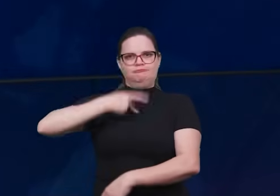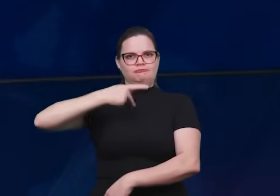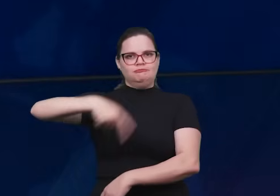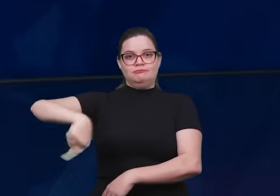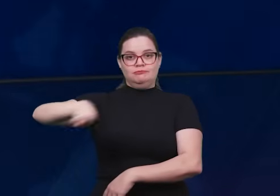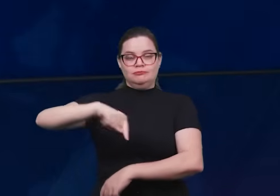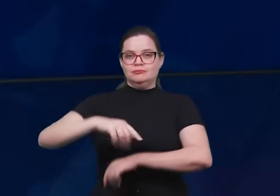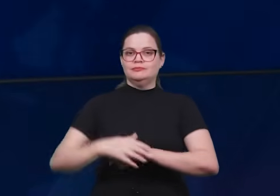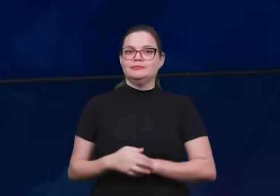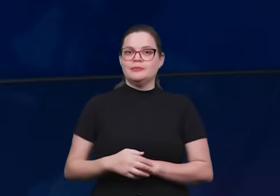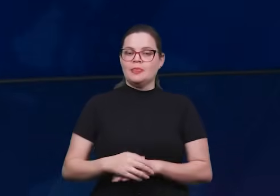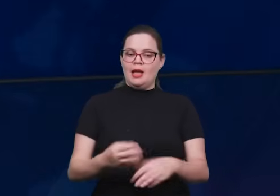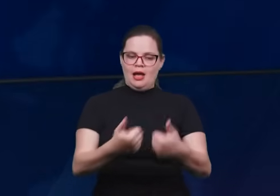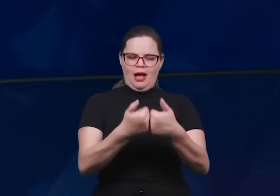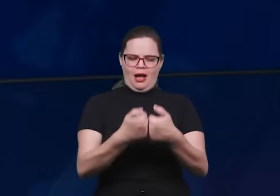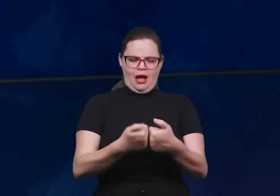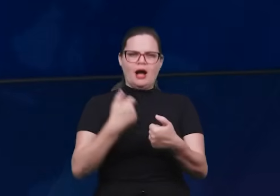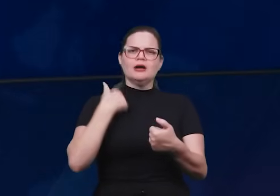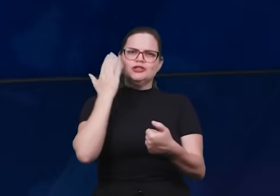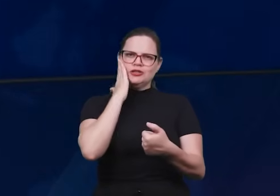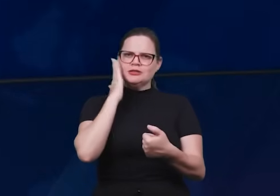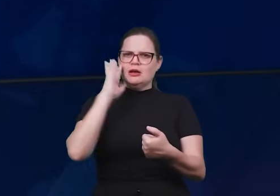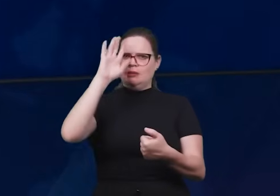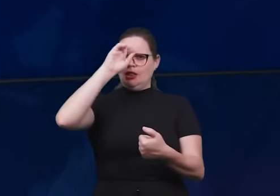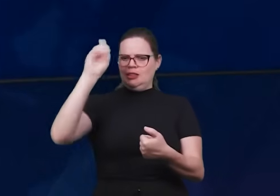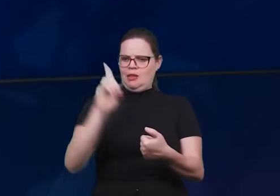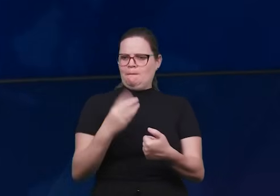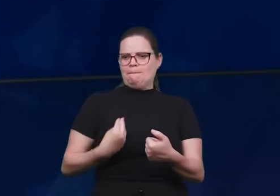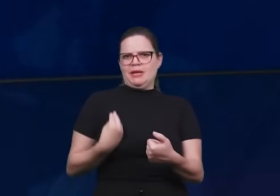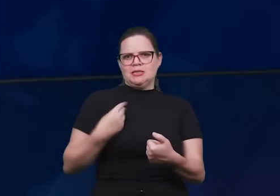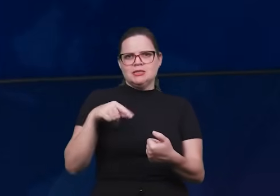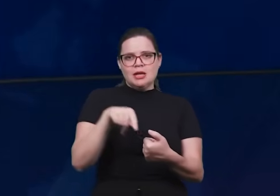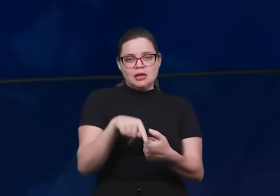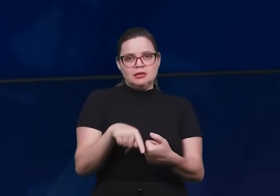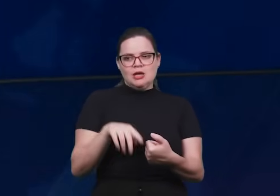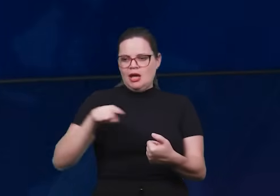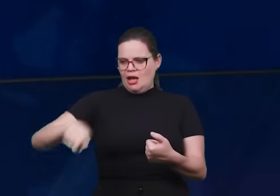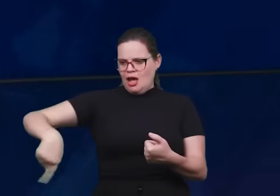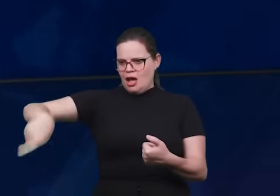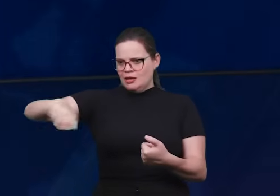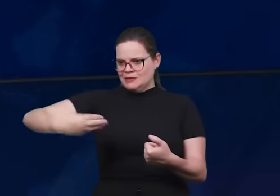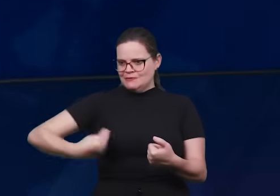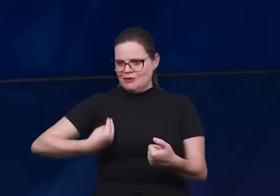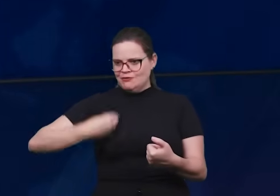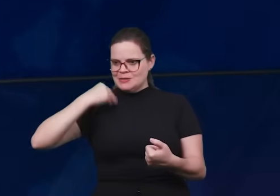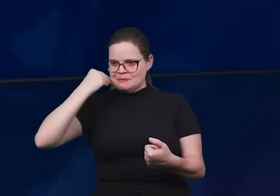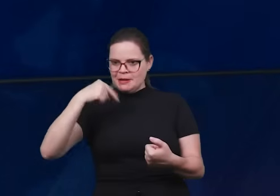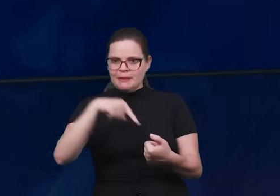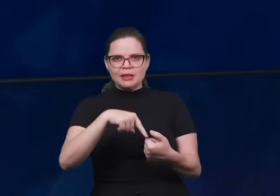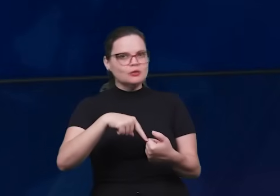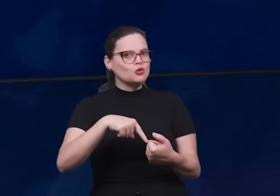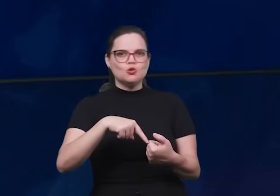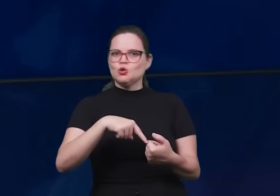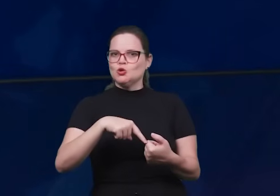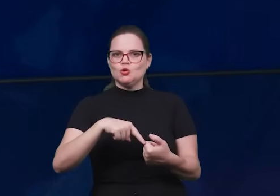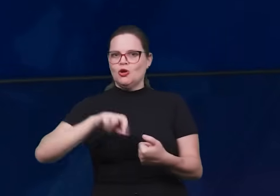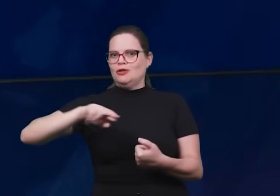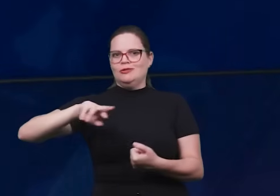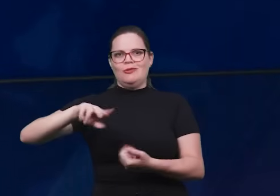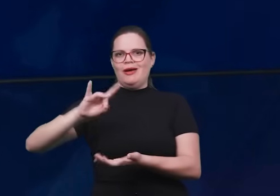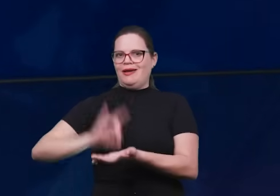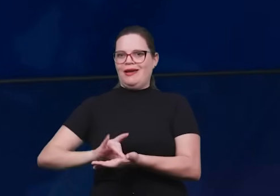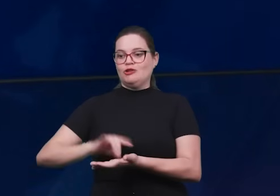Deus, manifestada pela arca da aliança, não era real na vida deles. Era apenas teórica, não